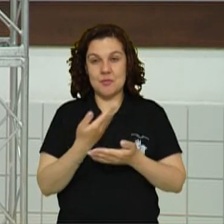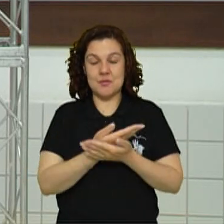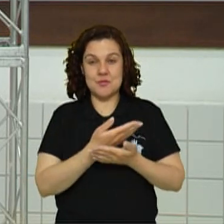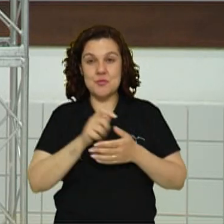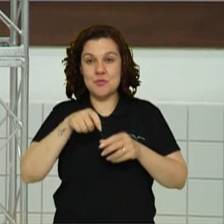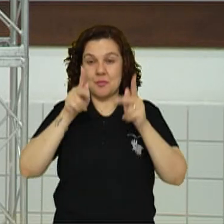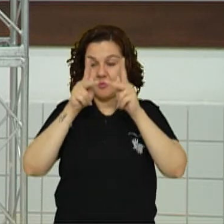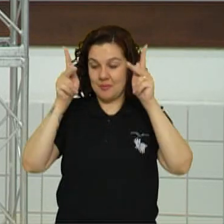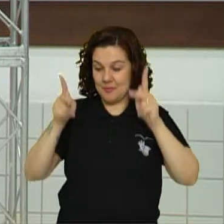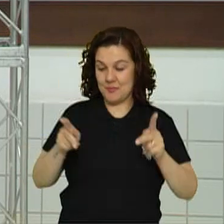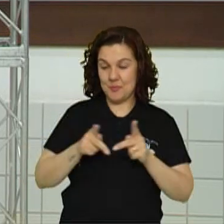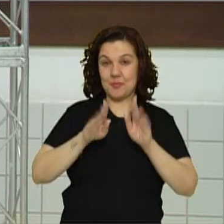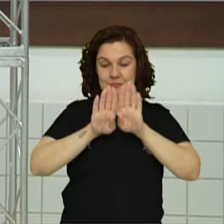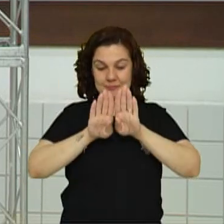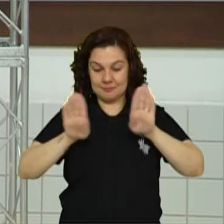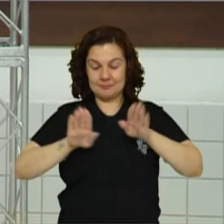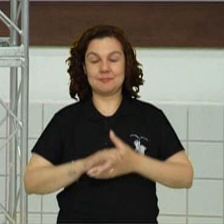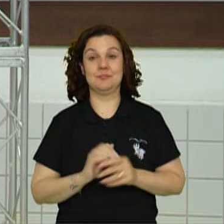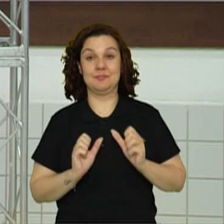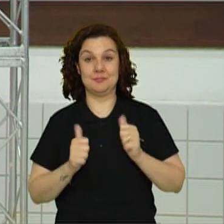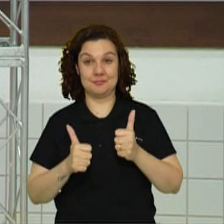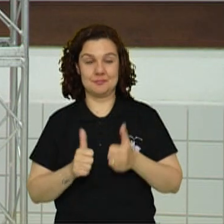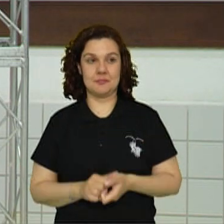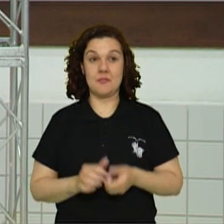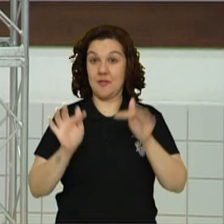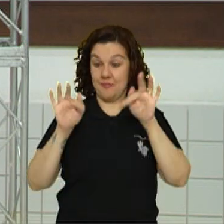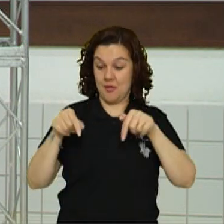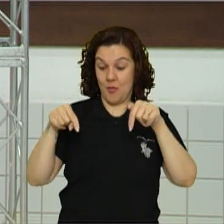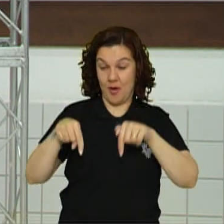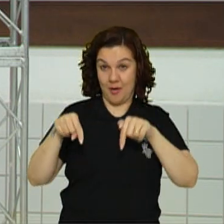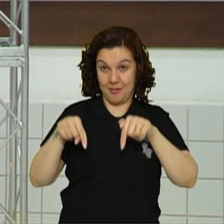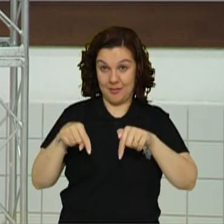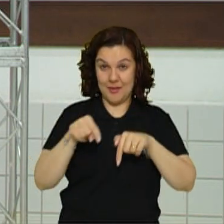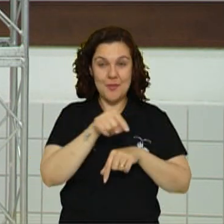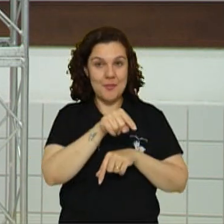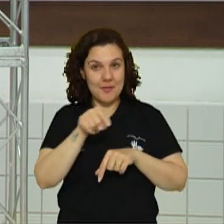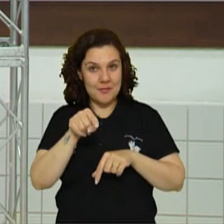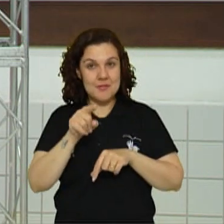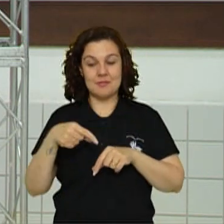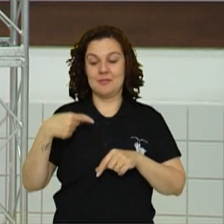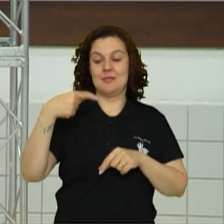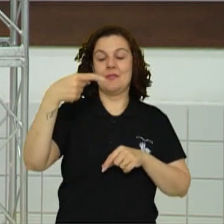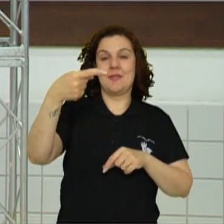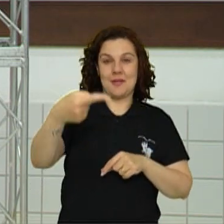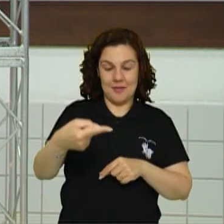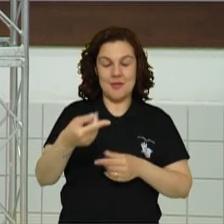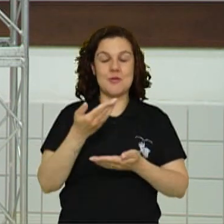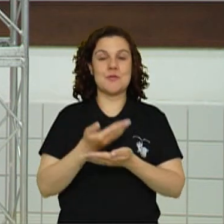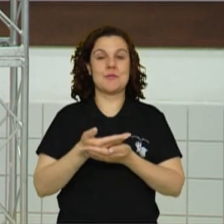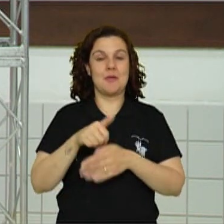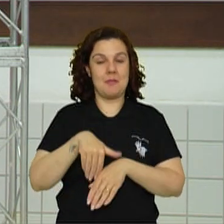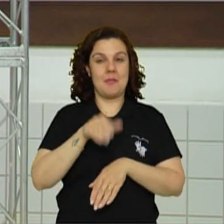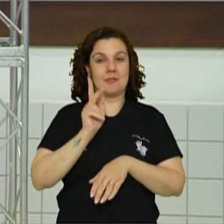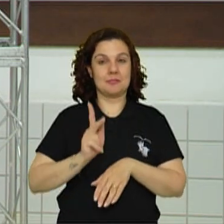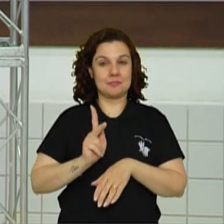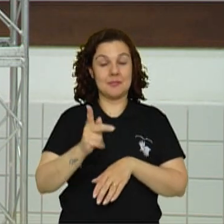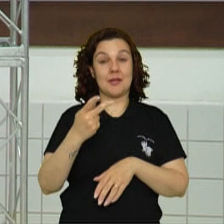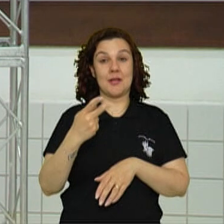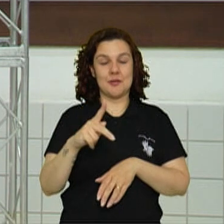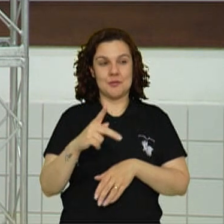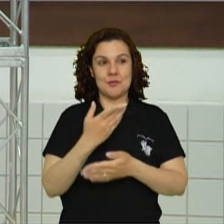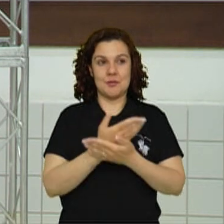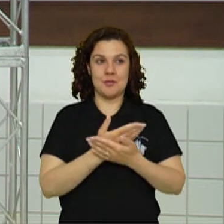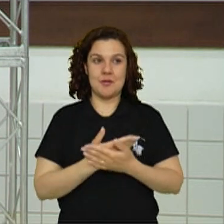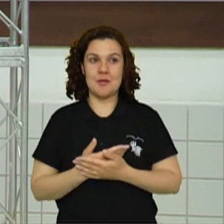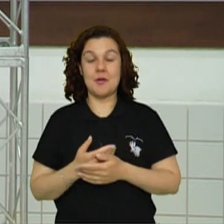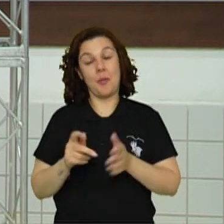estudo aí dos polígonos regulares, tá bom? Finalizar aqui para você, depois mais para frente, isso vai continuar aparecendo